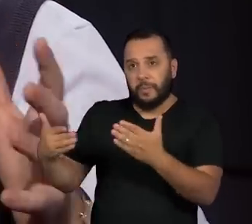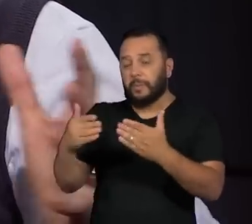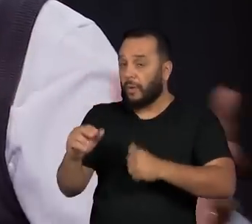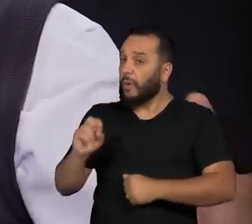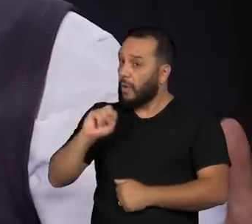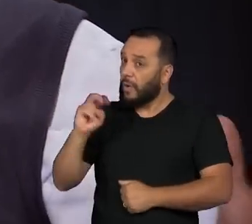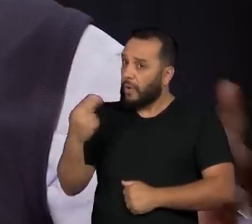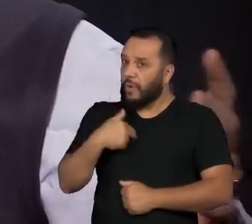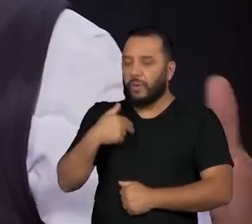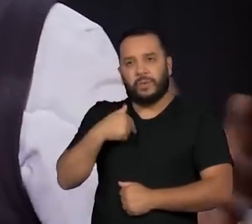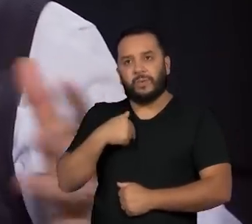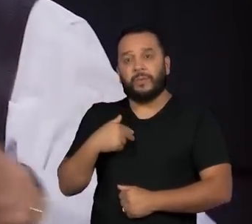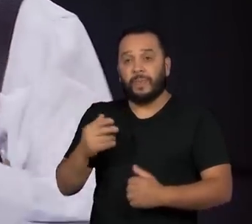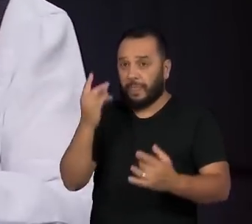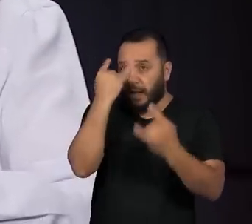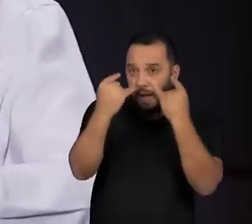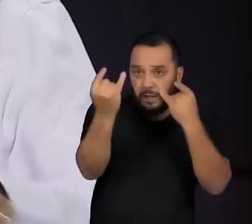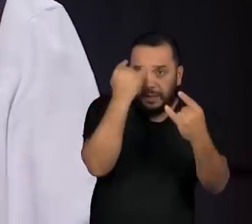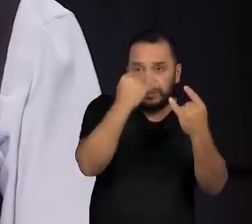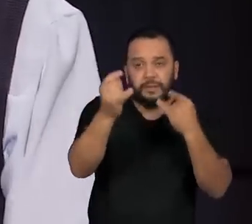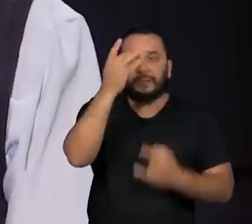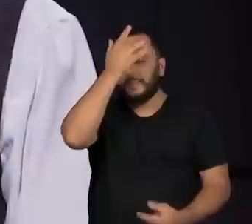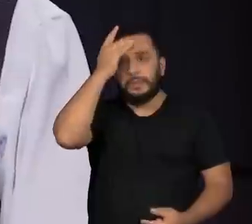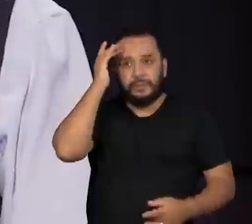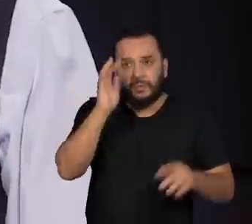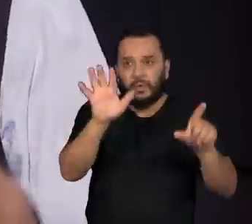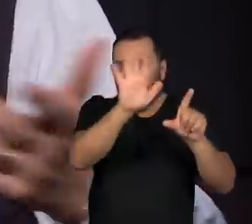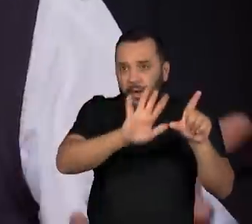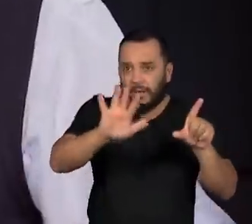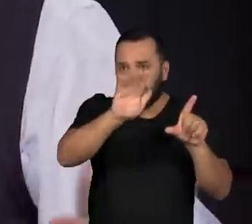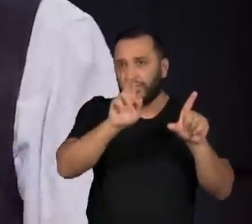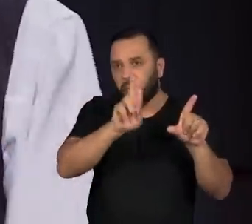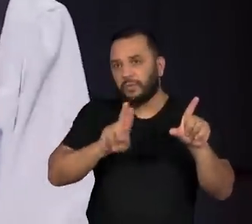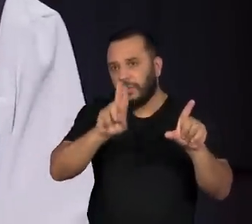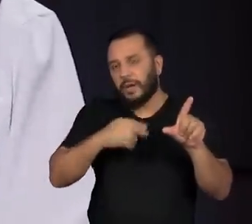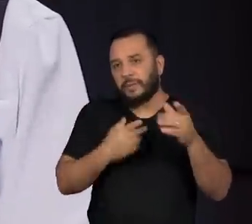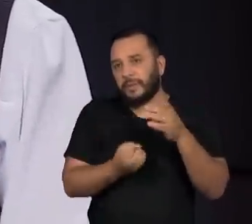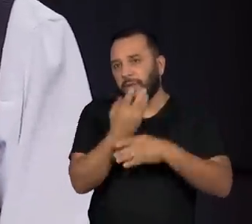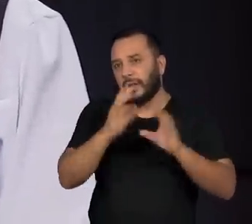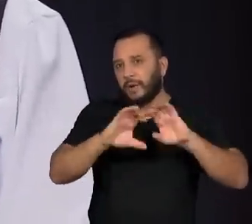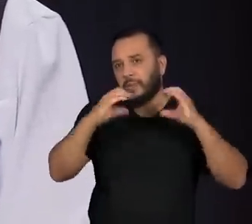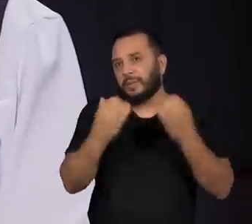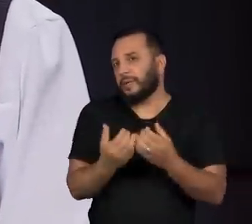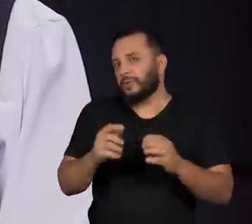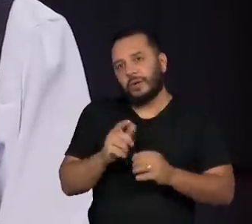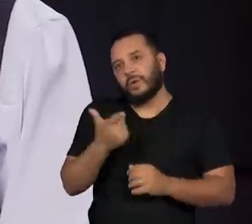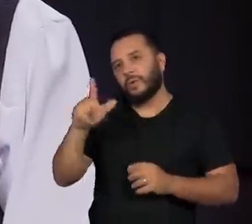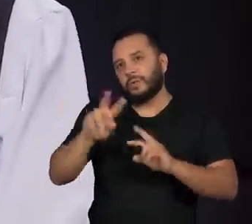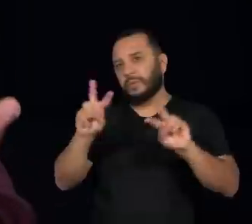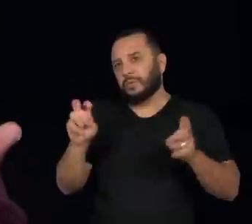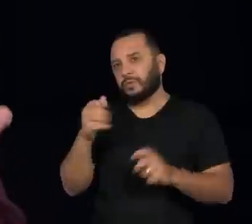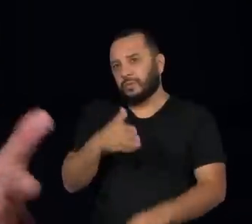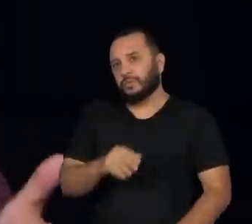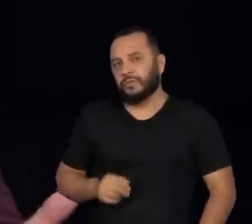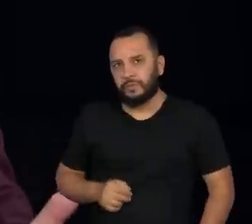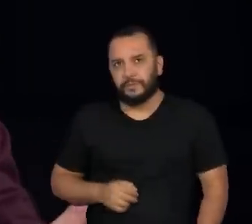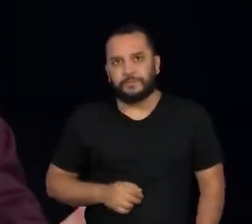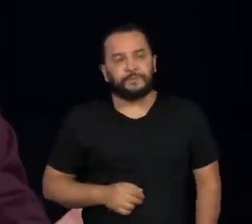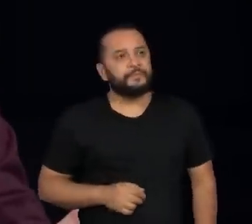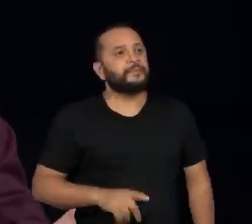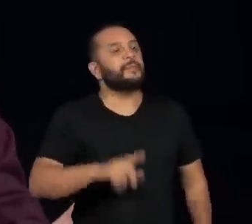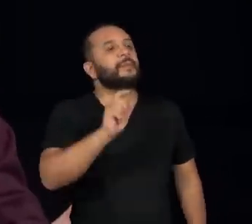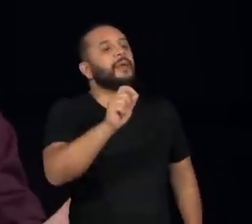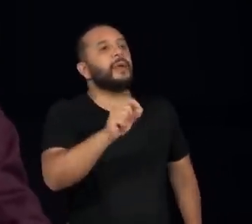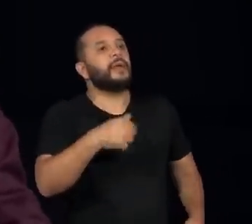ferramenta de atração de usuários para montagem de comunidades essa outra é outro ponto de quem deve